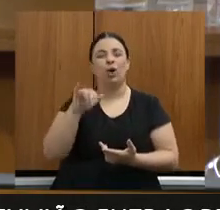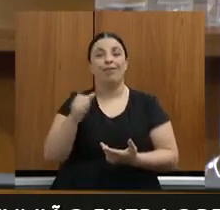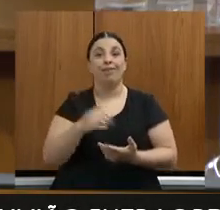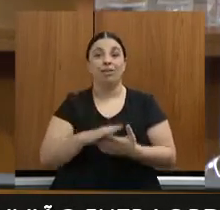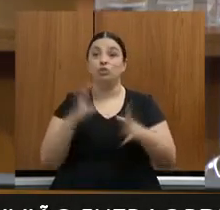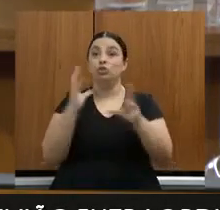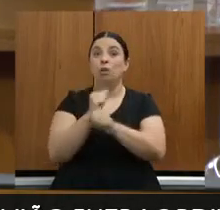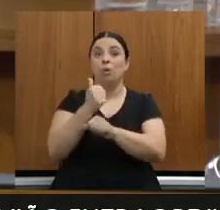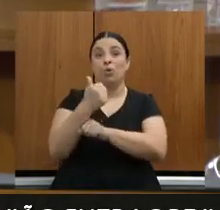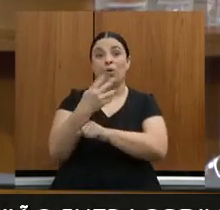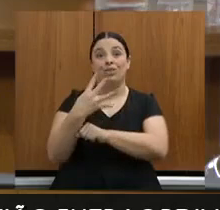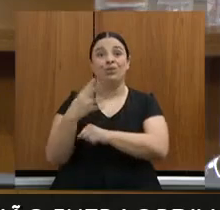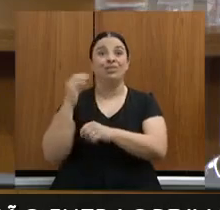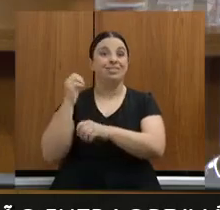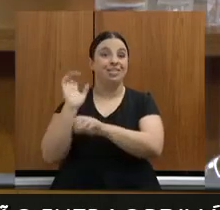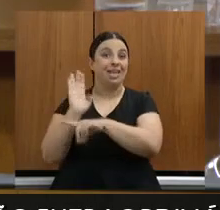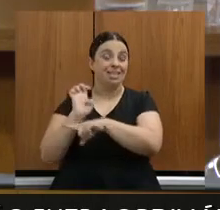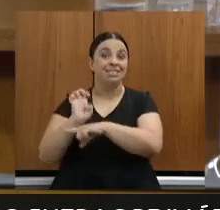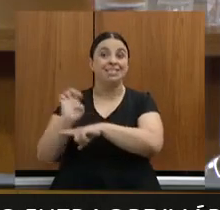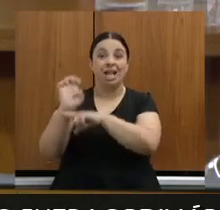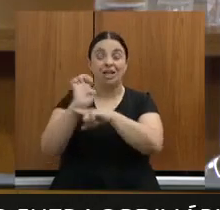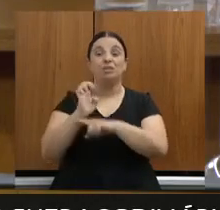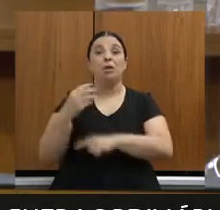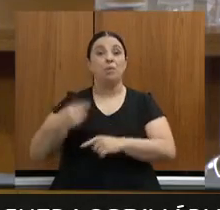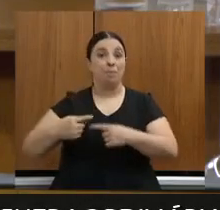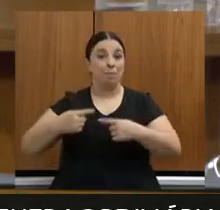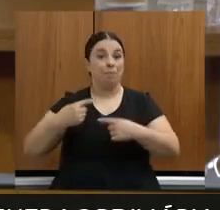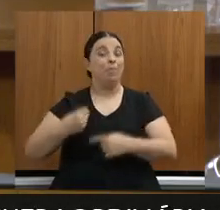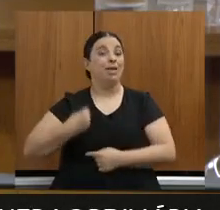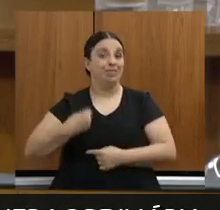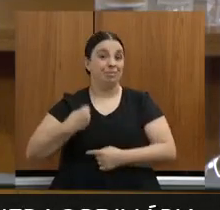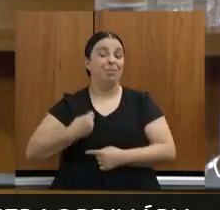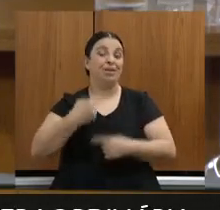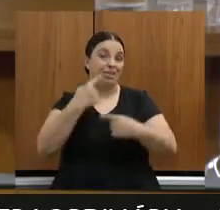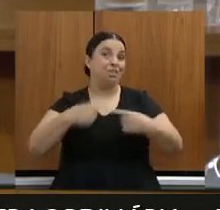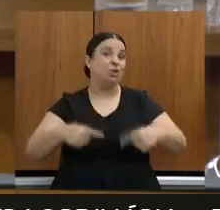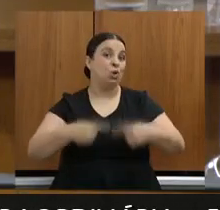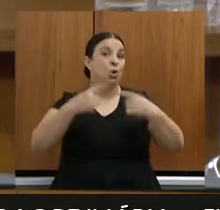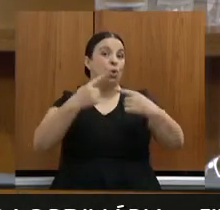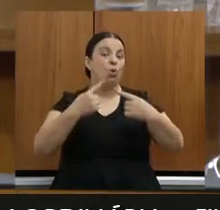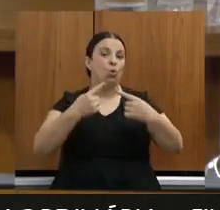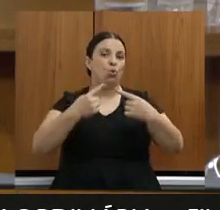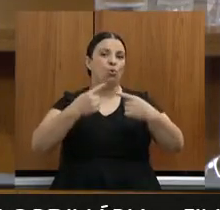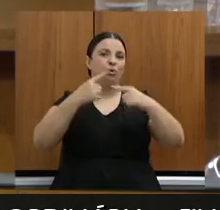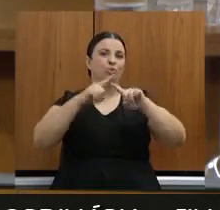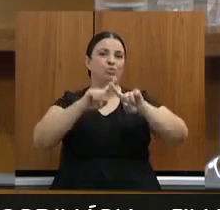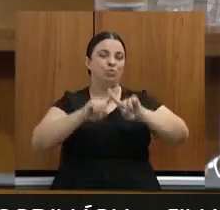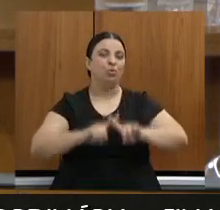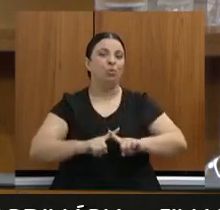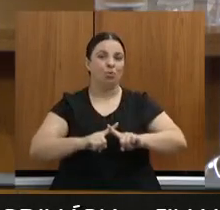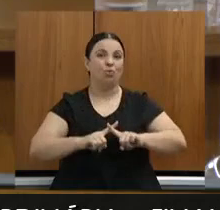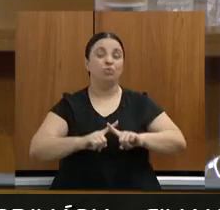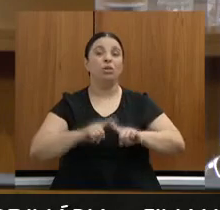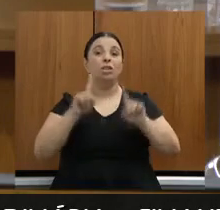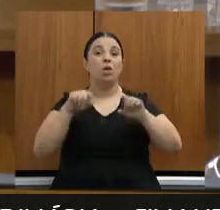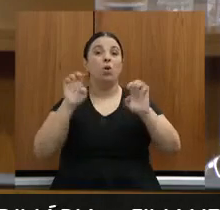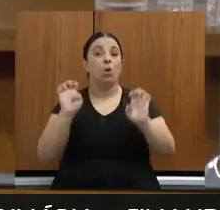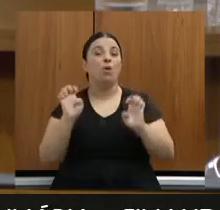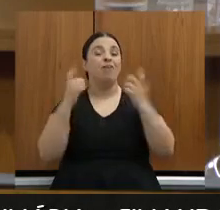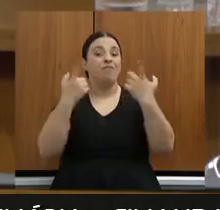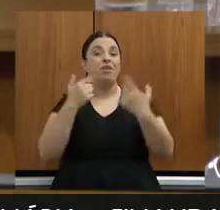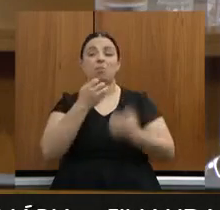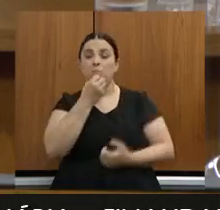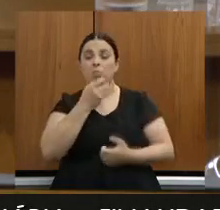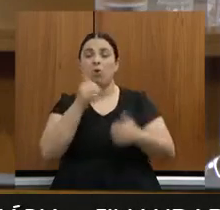estados participarão deste concurso de Araxá e também outros países então o evento que foi muito bem avaliado que